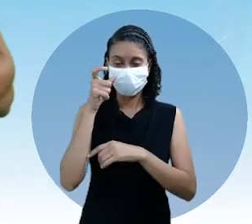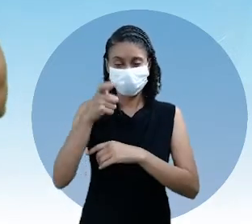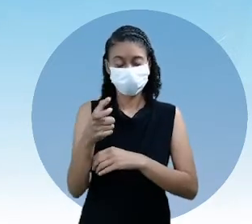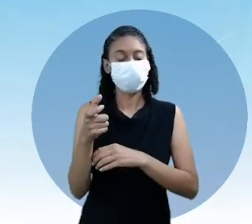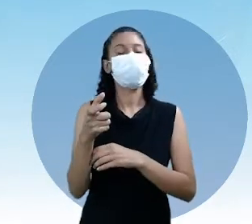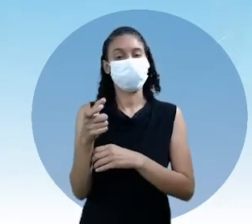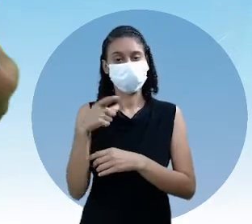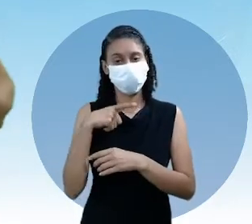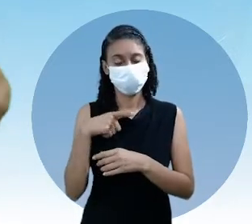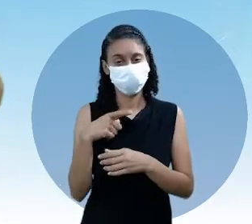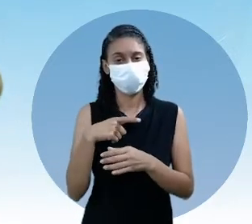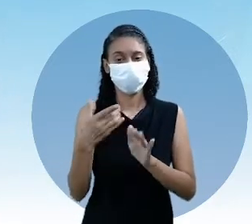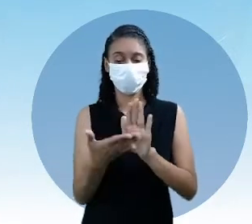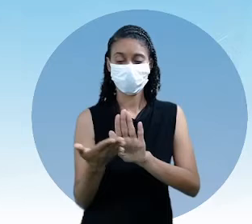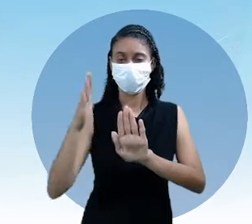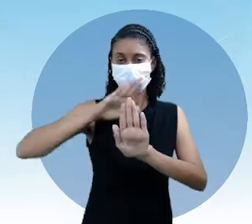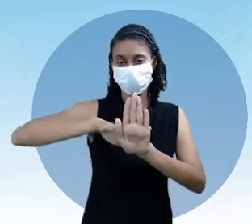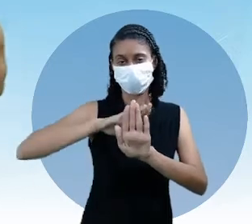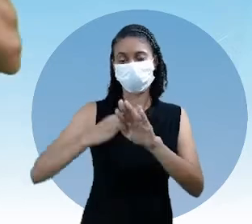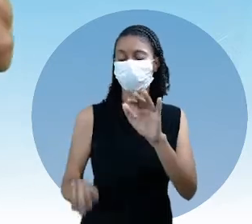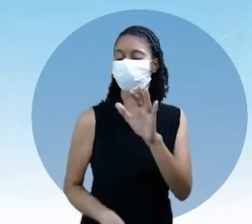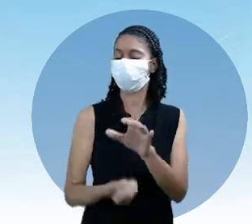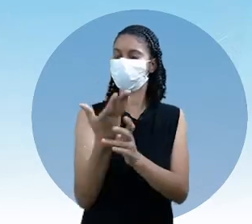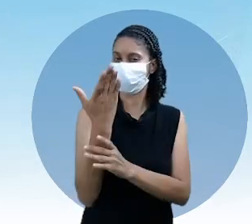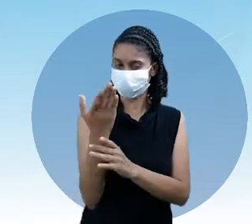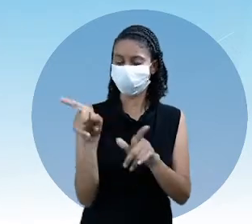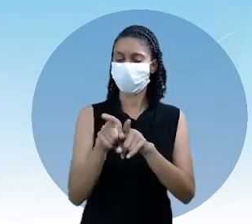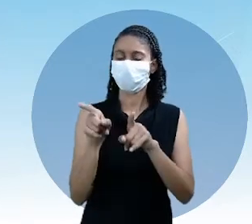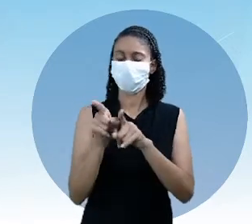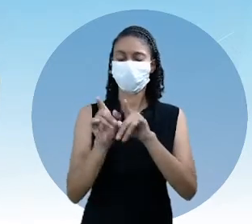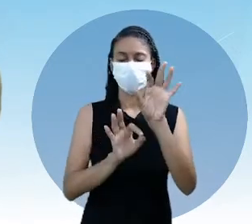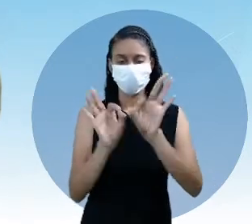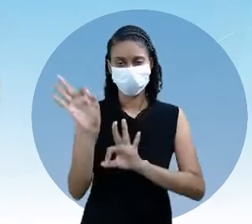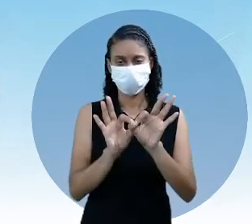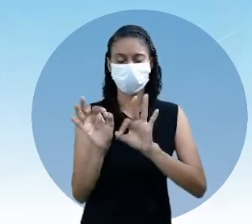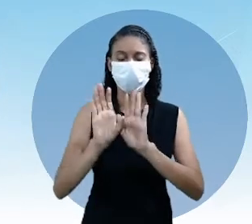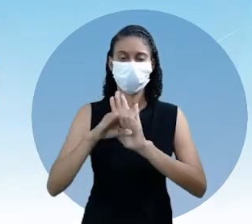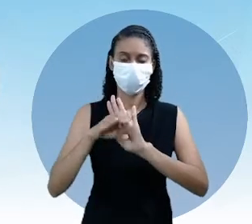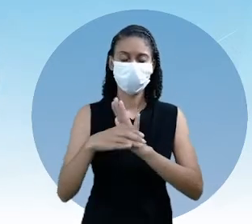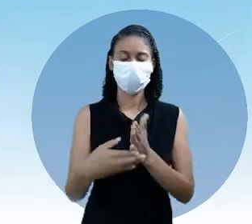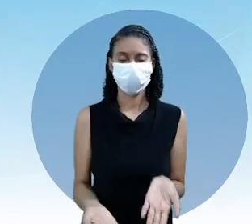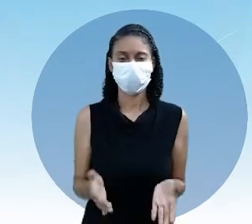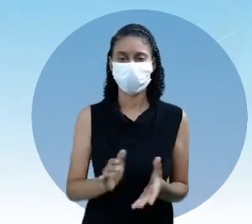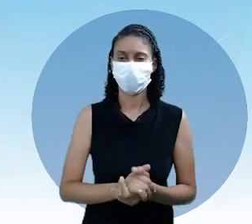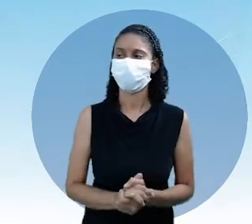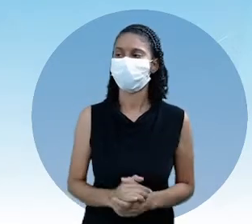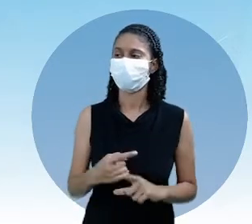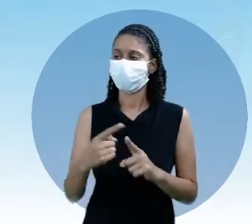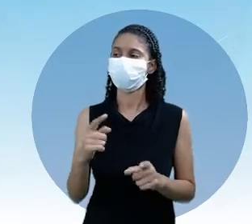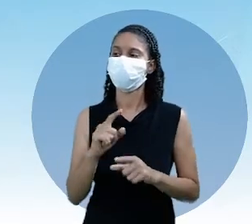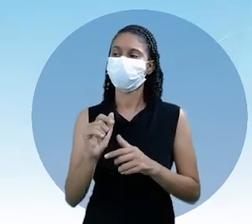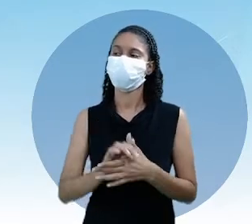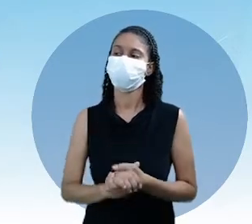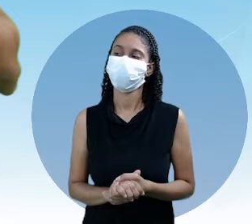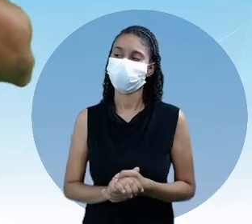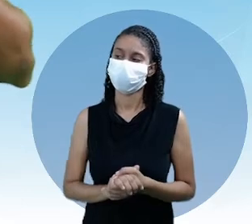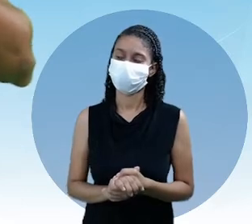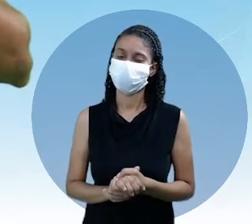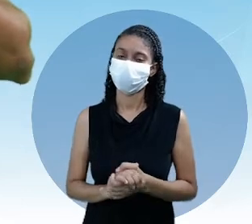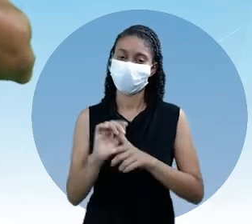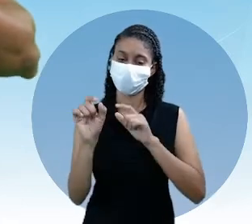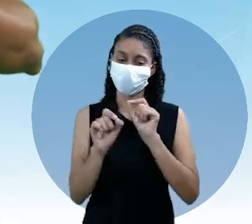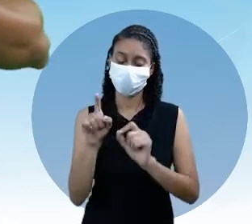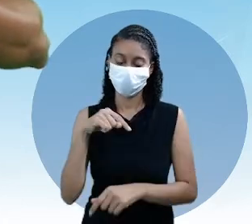que estavam por trás do surgimento e da construção do conceito. Mas, afinal de contas, o que